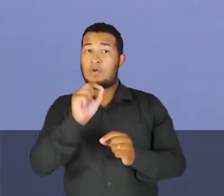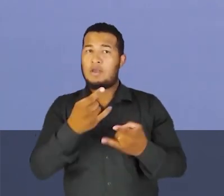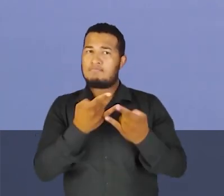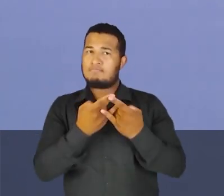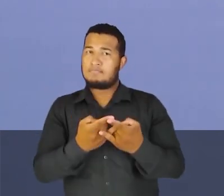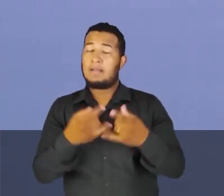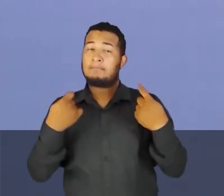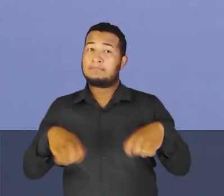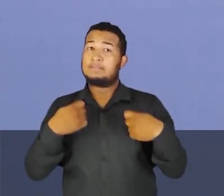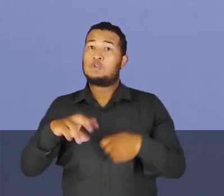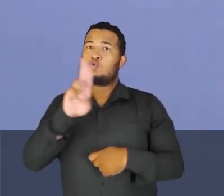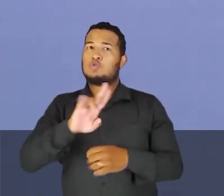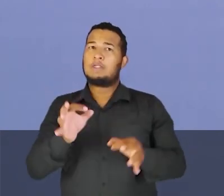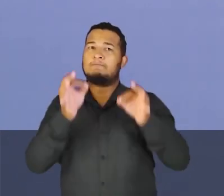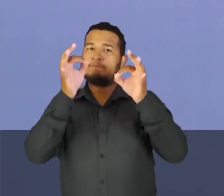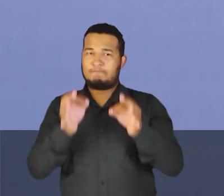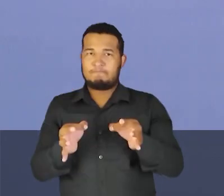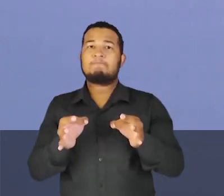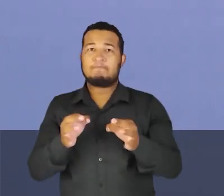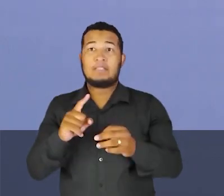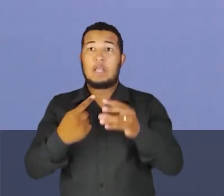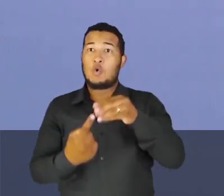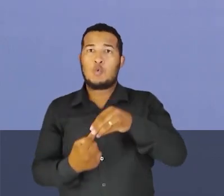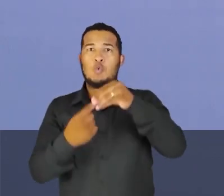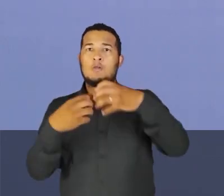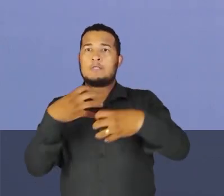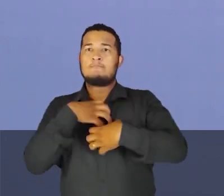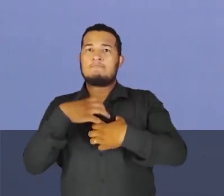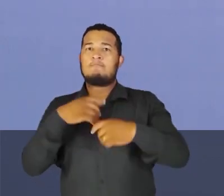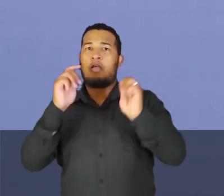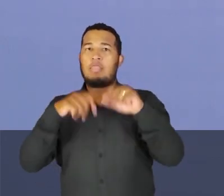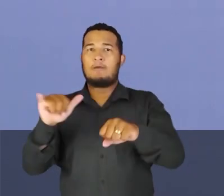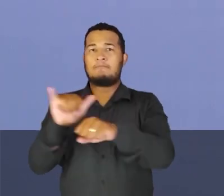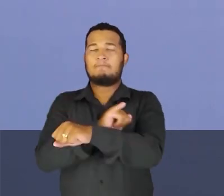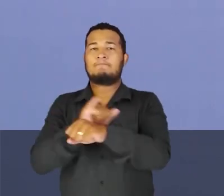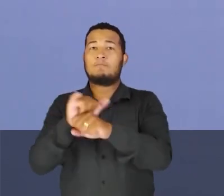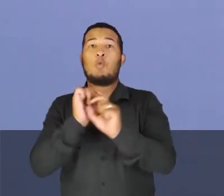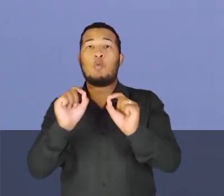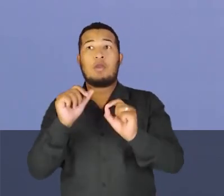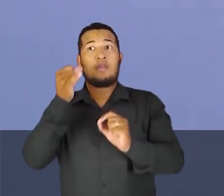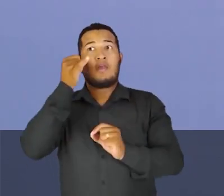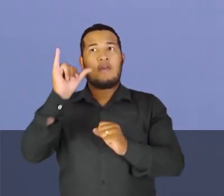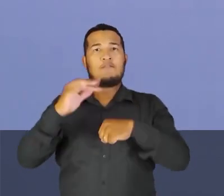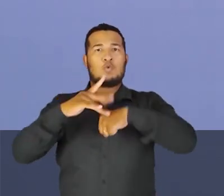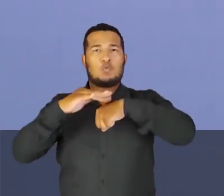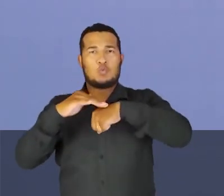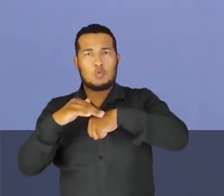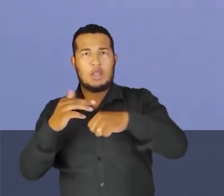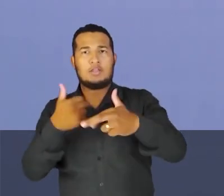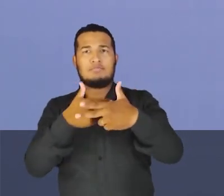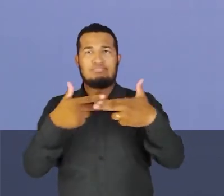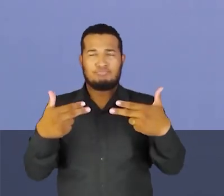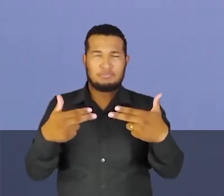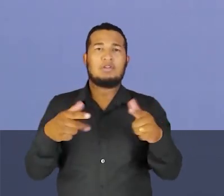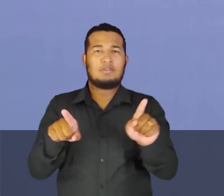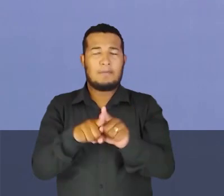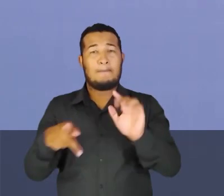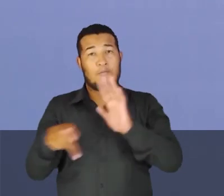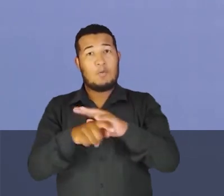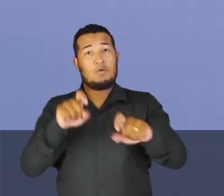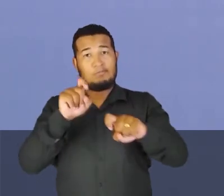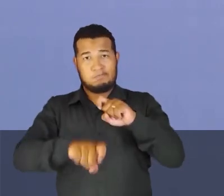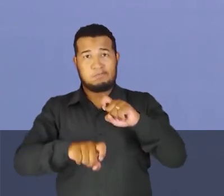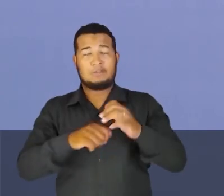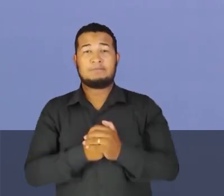tem que ser utilizada corretamente e ela é o único método contraceptivo que previne as doenças e infecções sexualmente